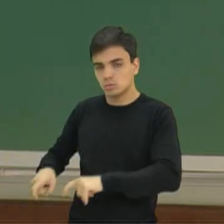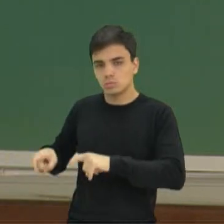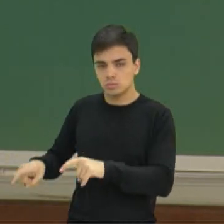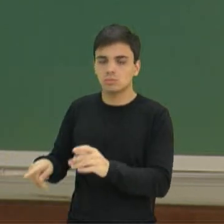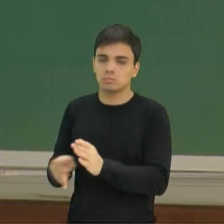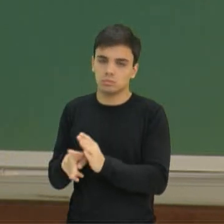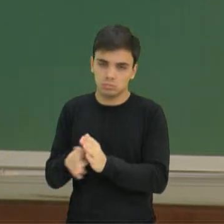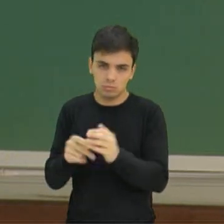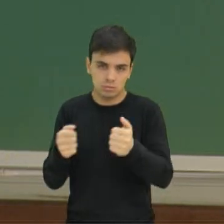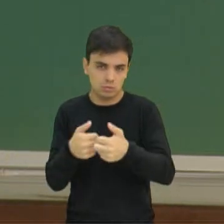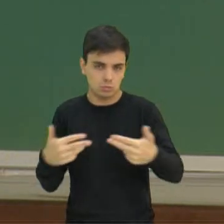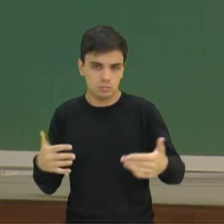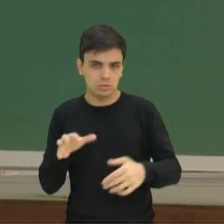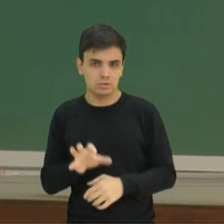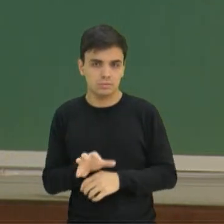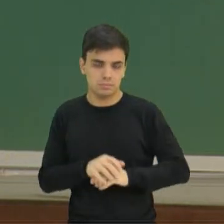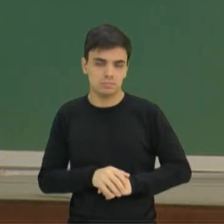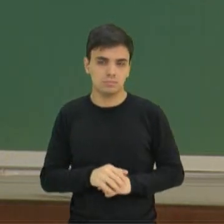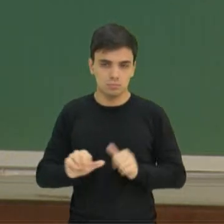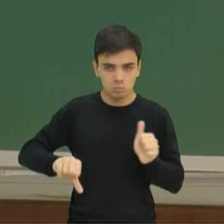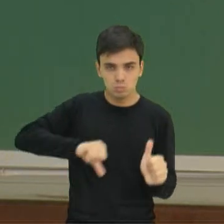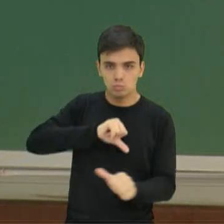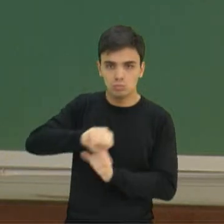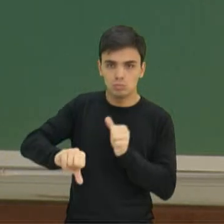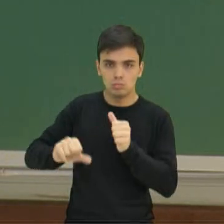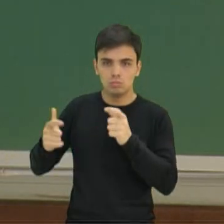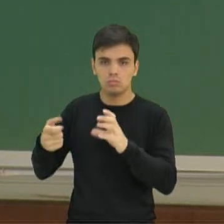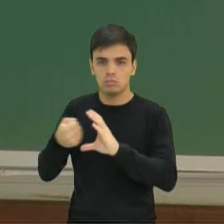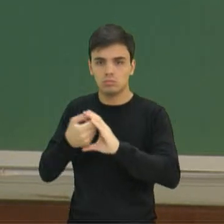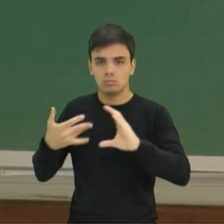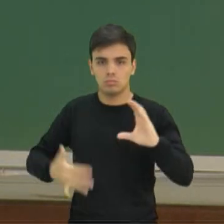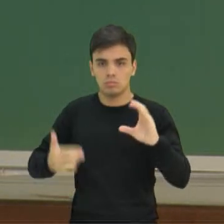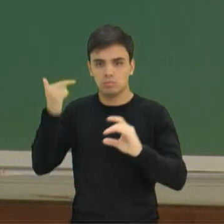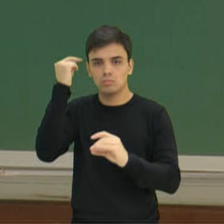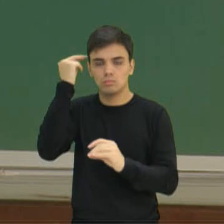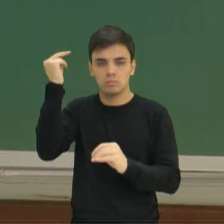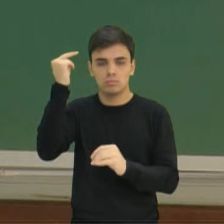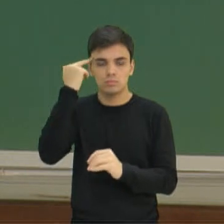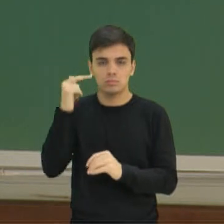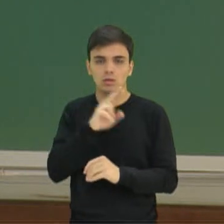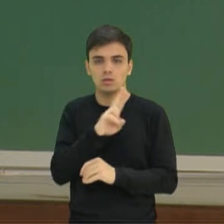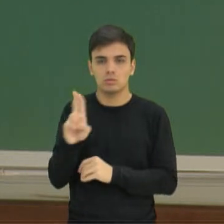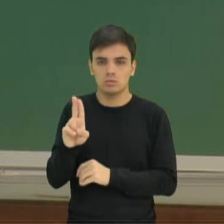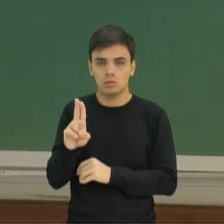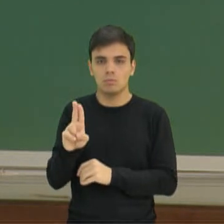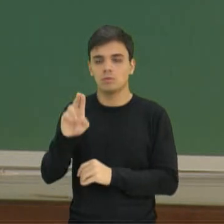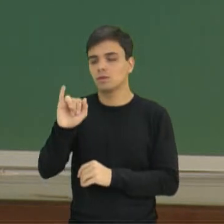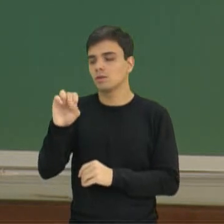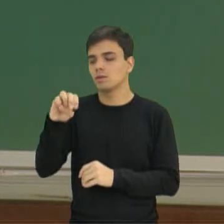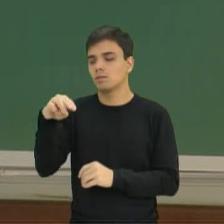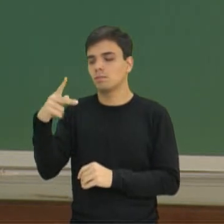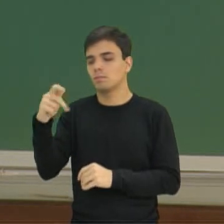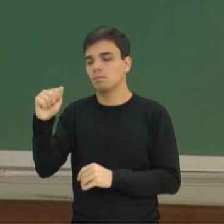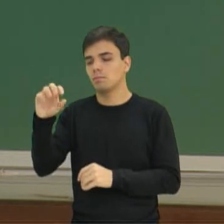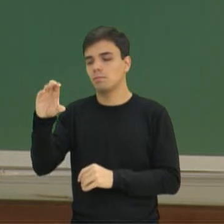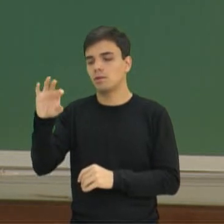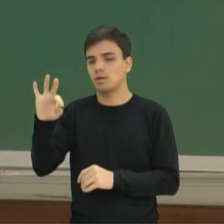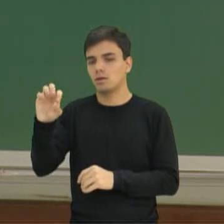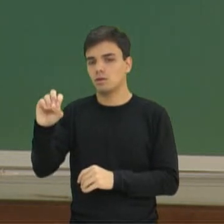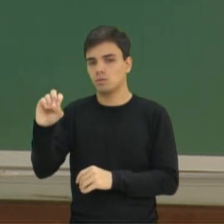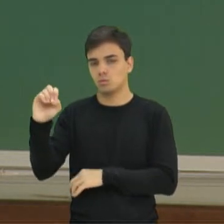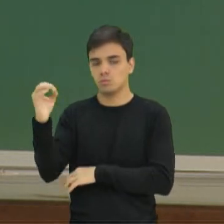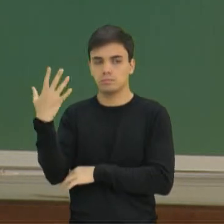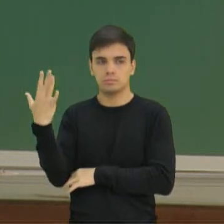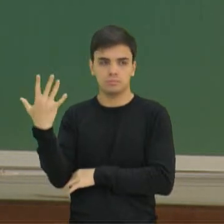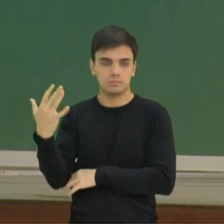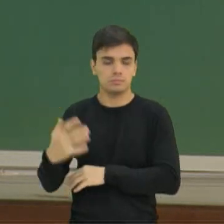algum item agrícola, tudo isso vai modificar aquela característica natural. Então são os chamados impactos ambientais, né? O que nós